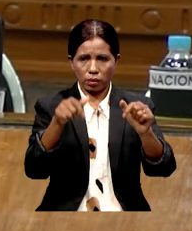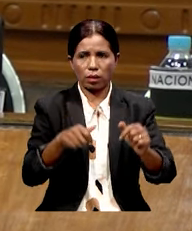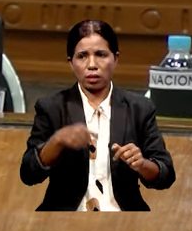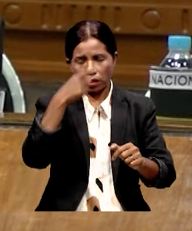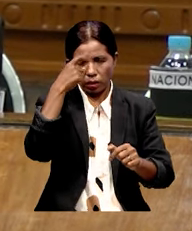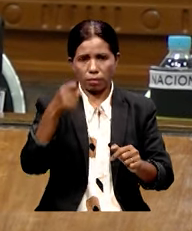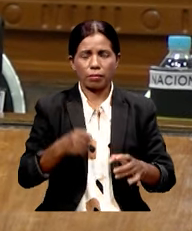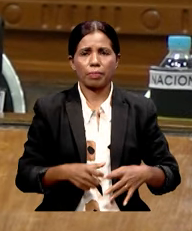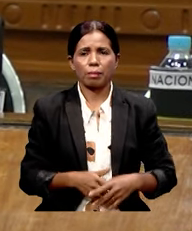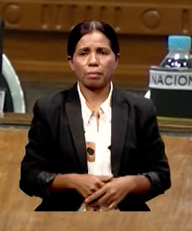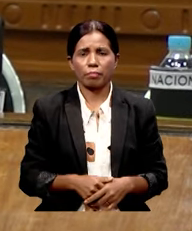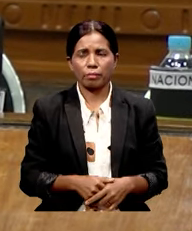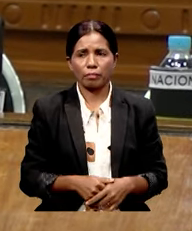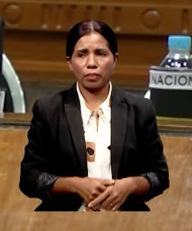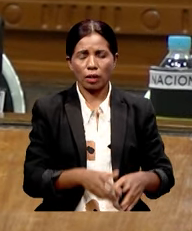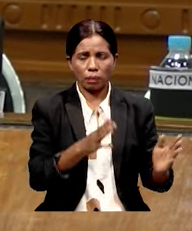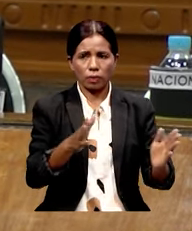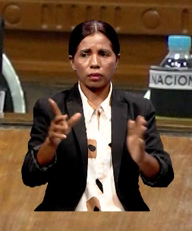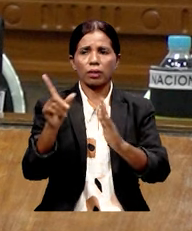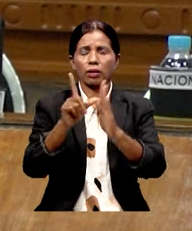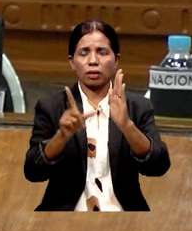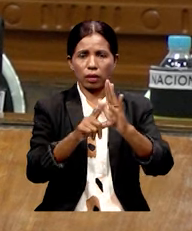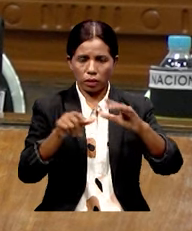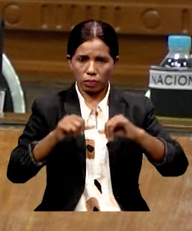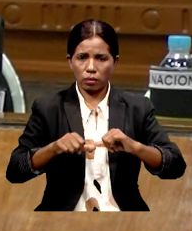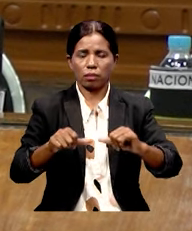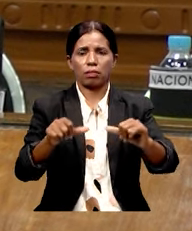tamba, processo lei silahuela,